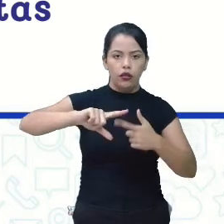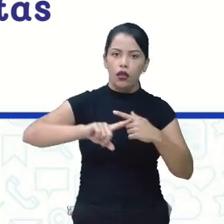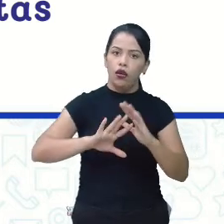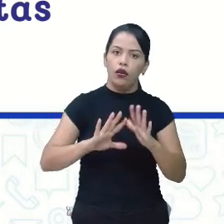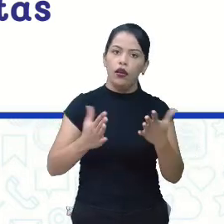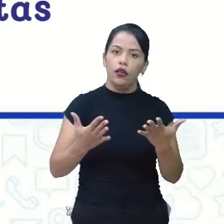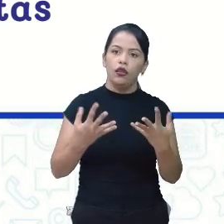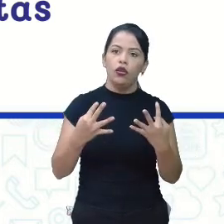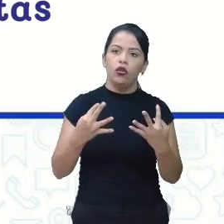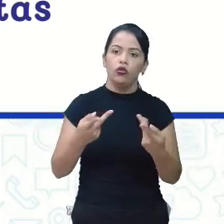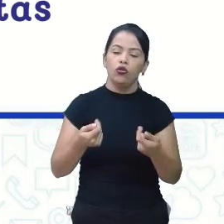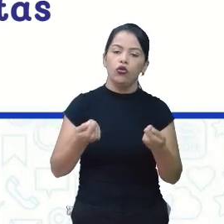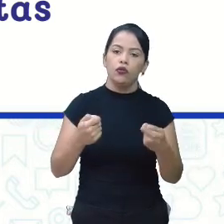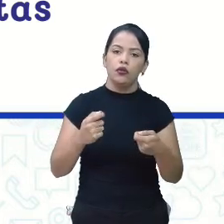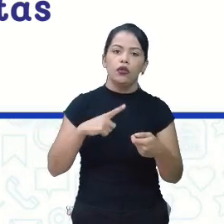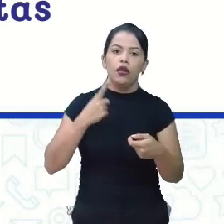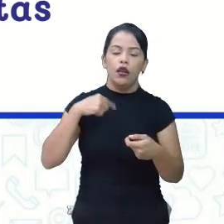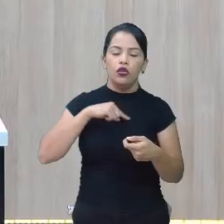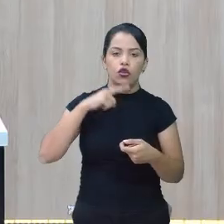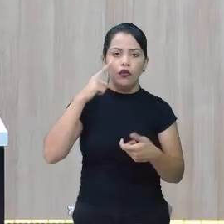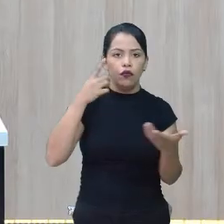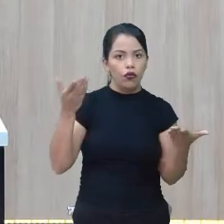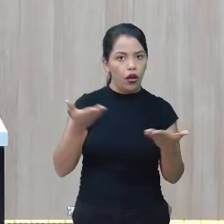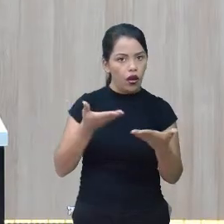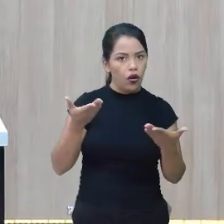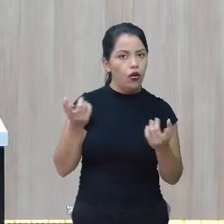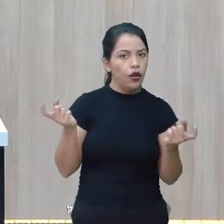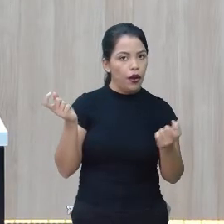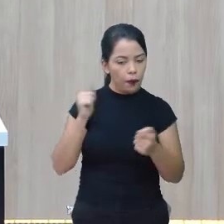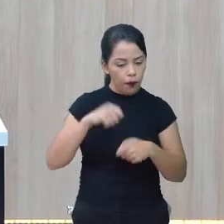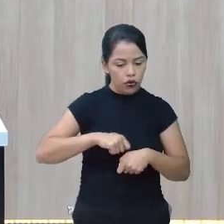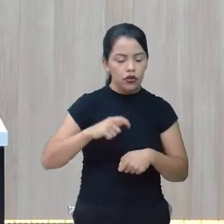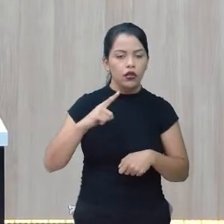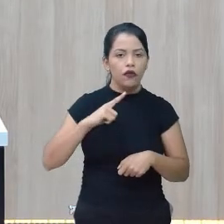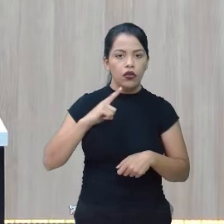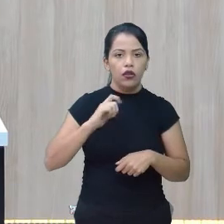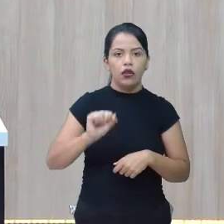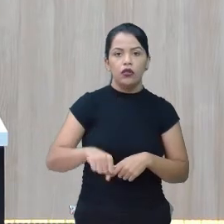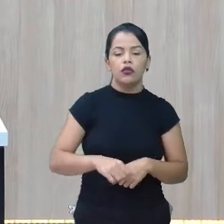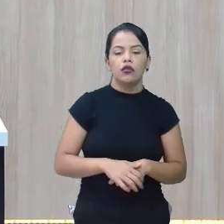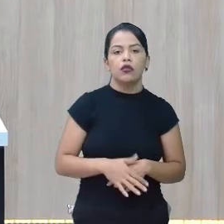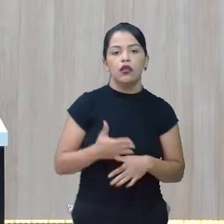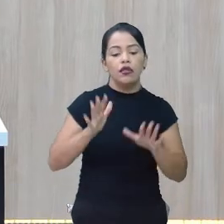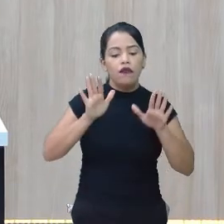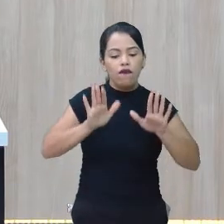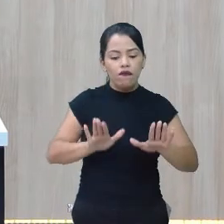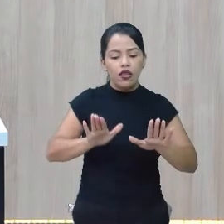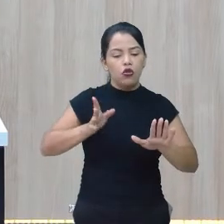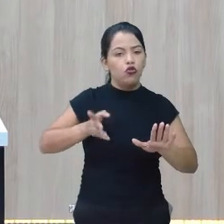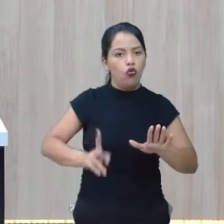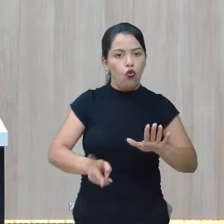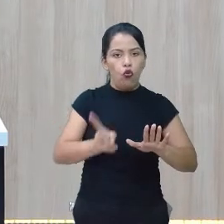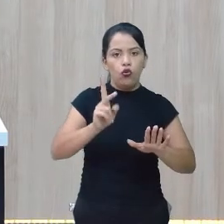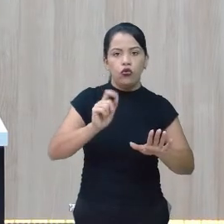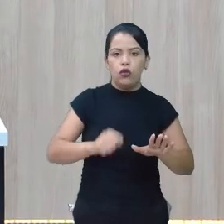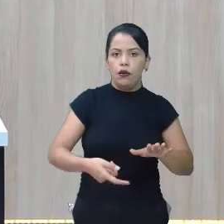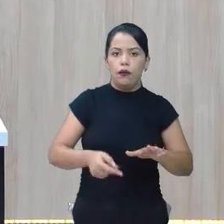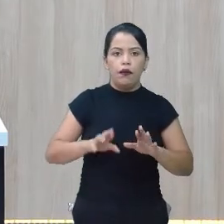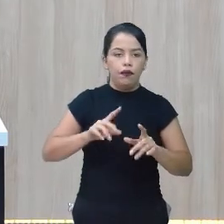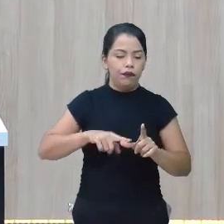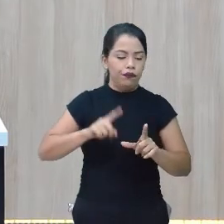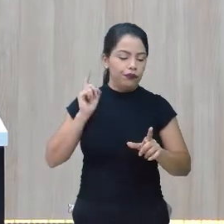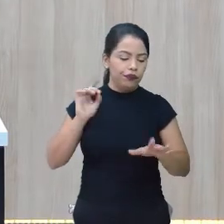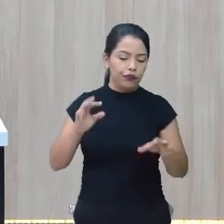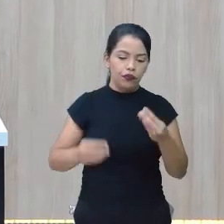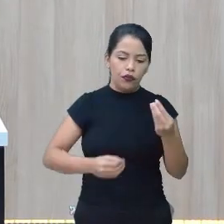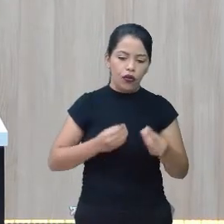ver e verificar aqui no slide, né, na imagem, que a gente vai ter isso fixo. Independente de como esse bloco